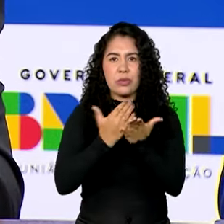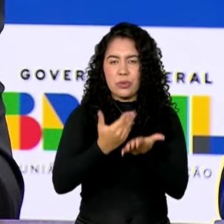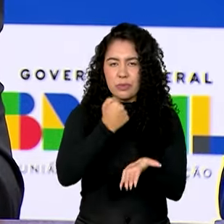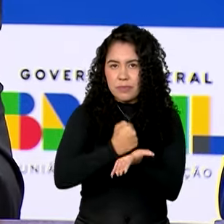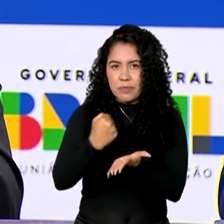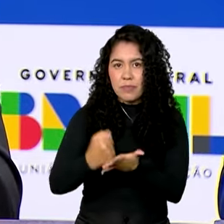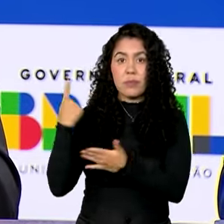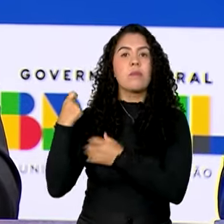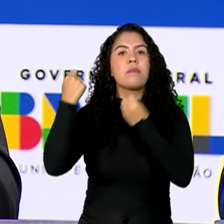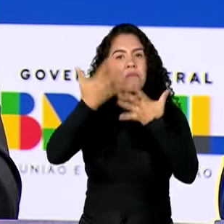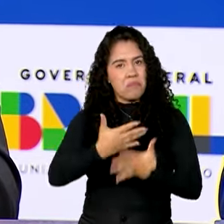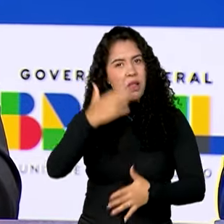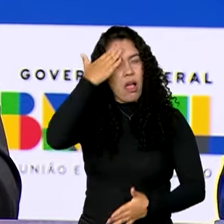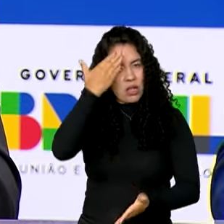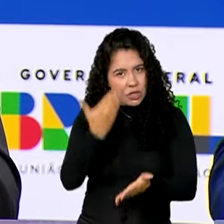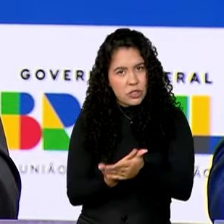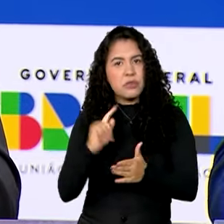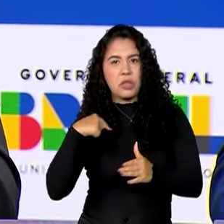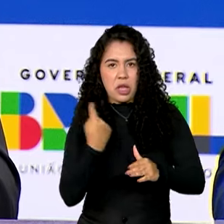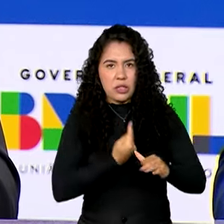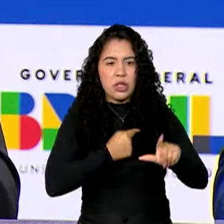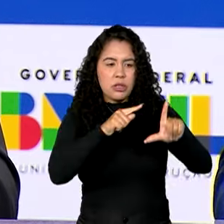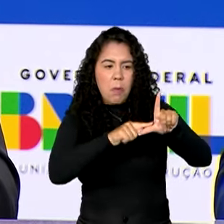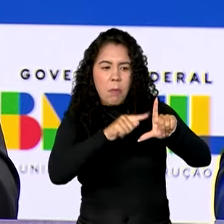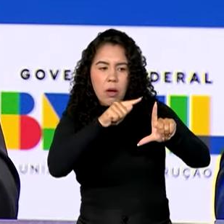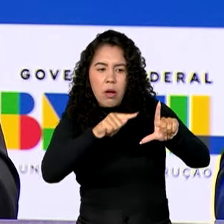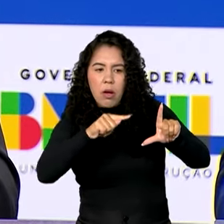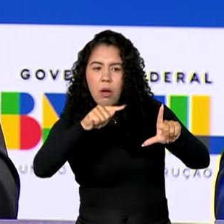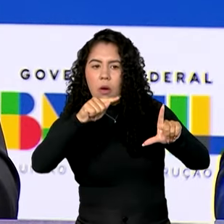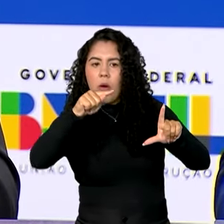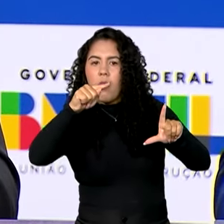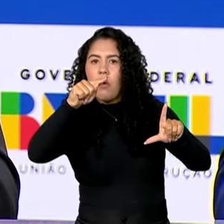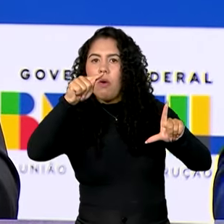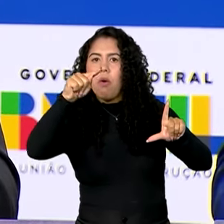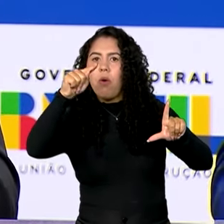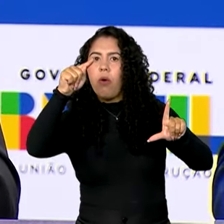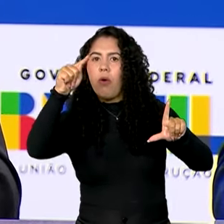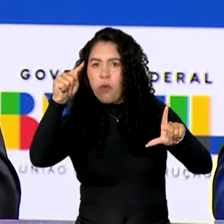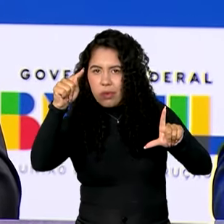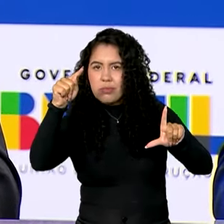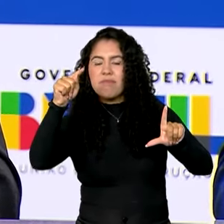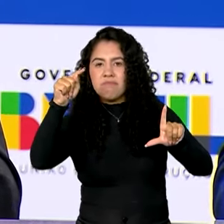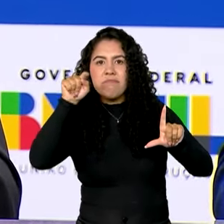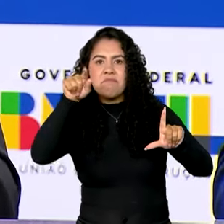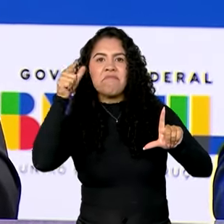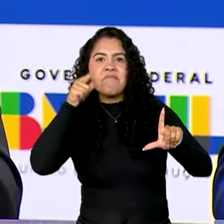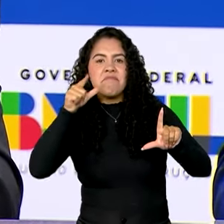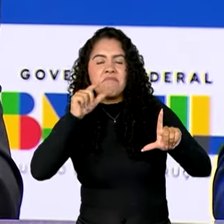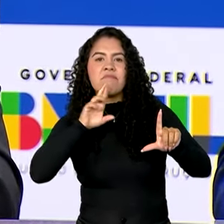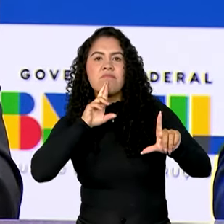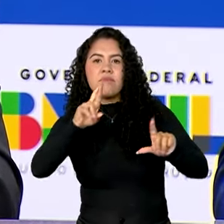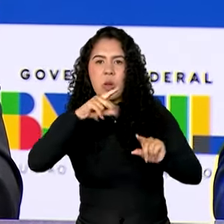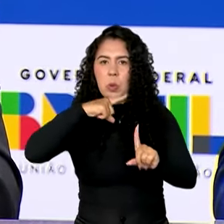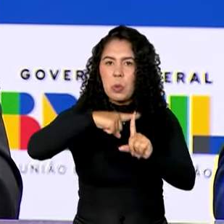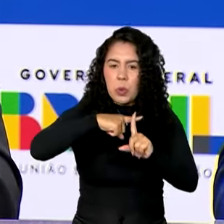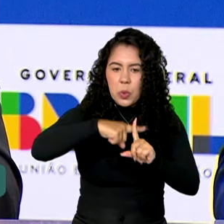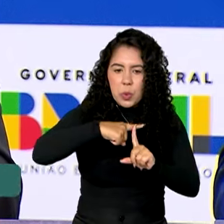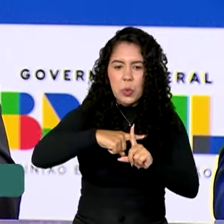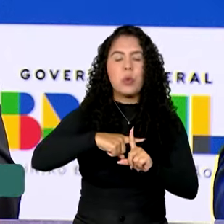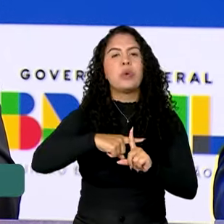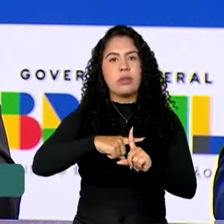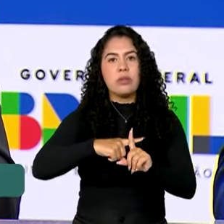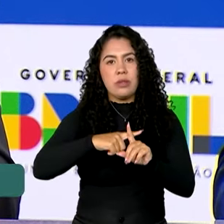continuaremos também nessa curva crescente e, quiçá, a gente feche o ano, mesmo com a sazonalidade